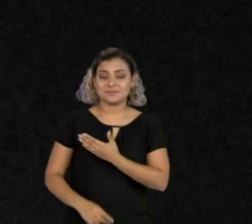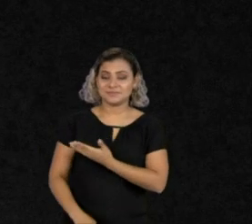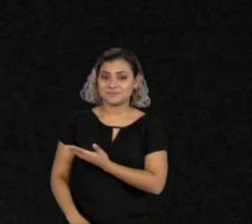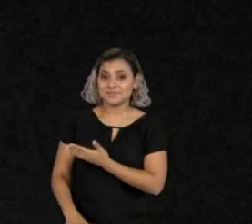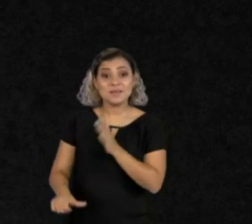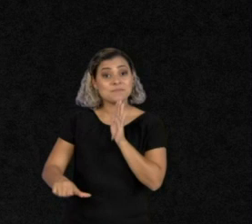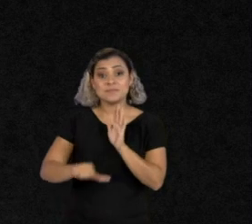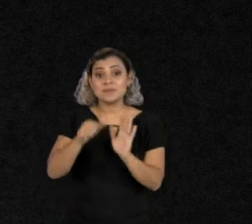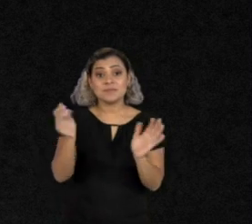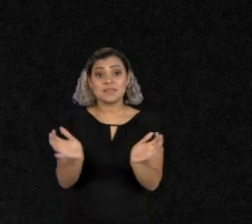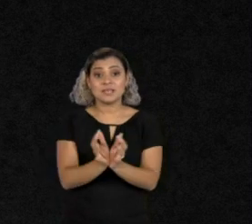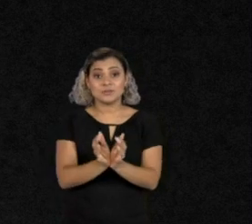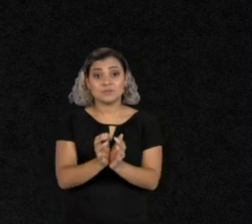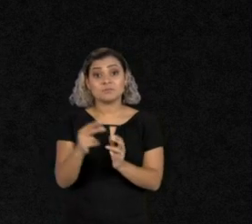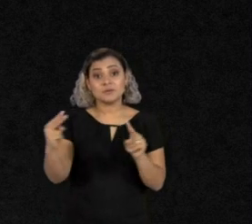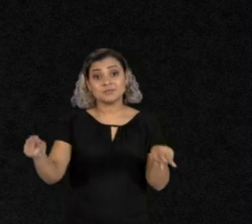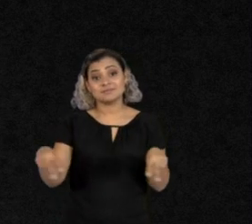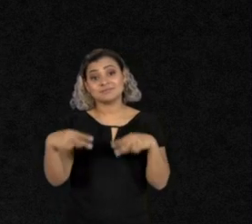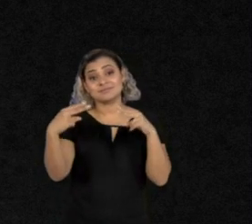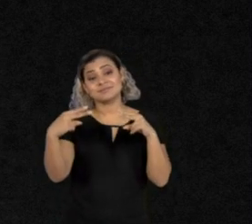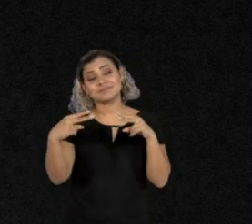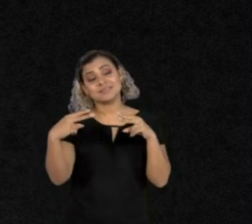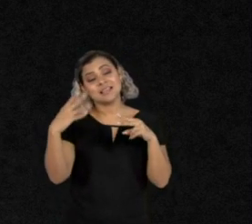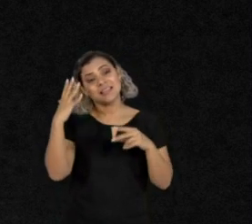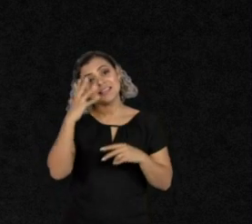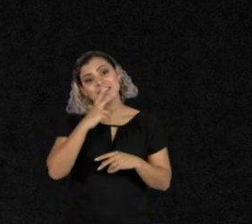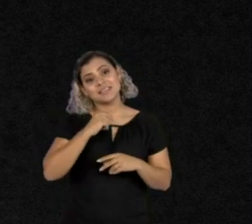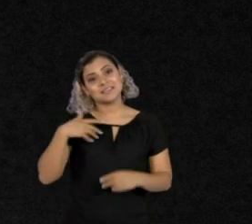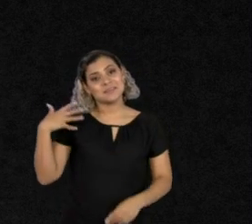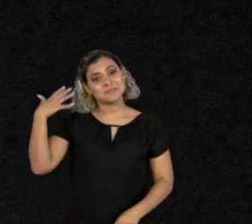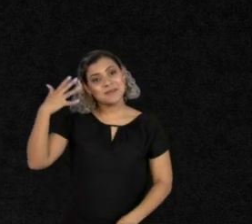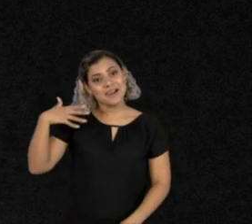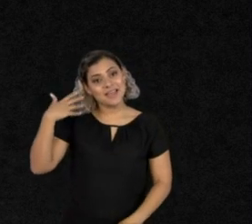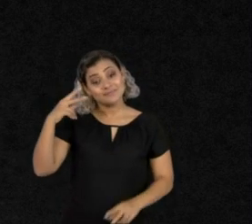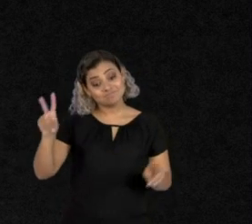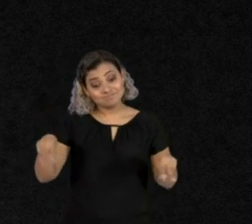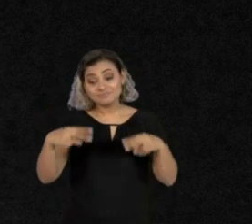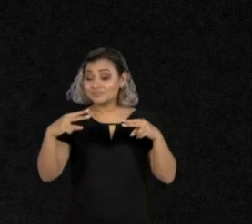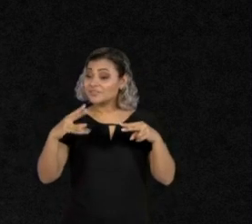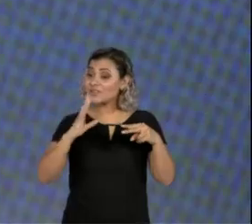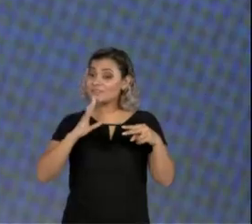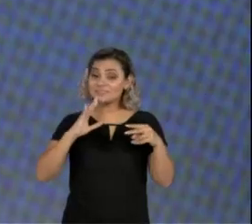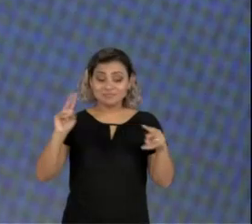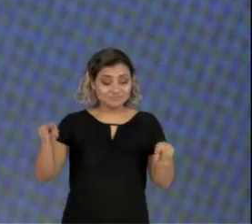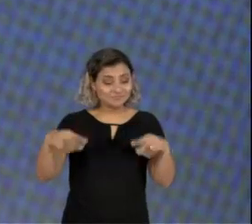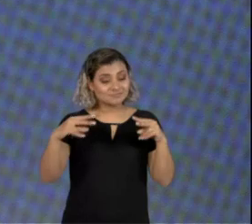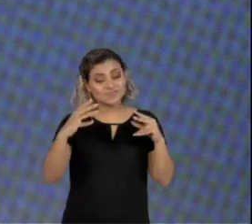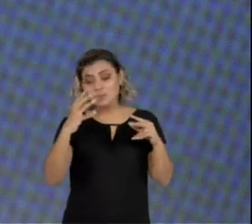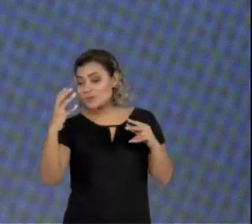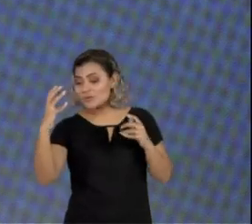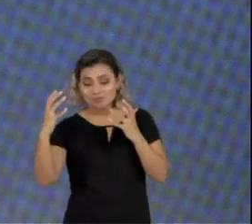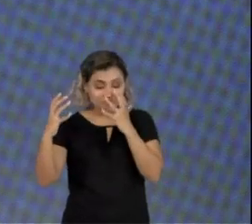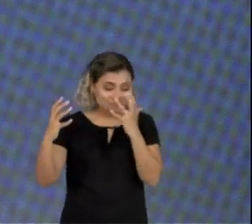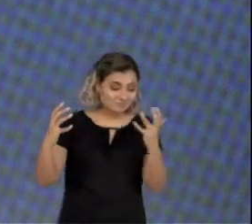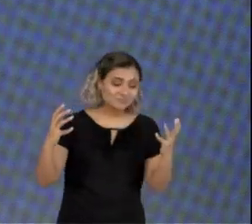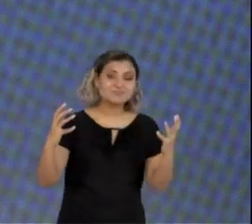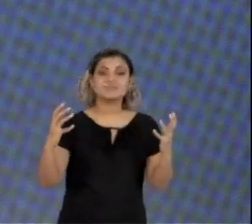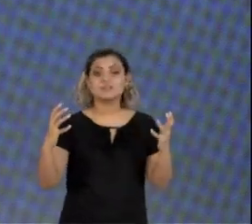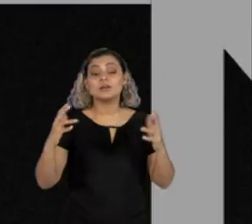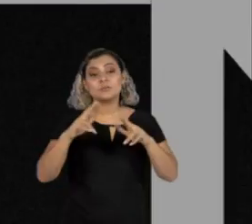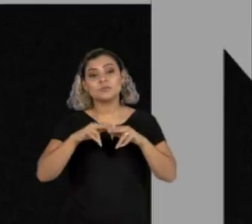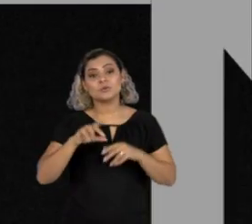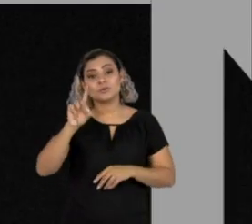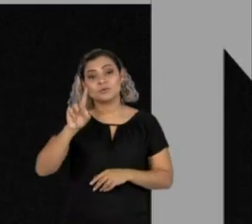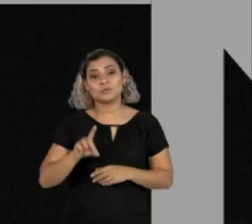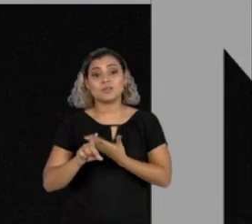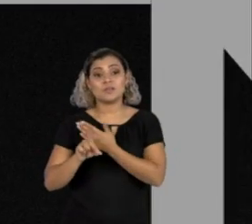primeira turma da EAD. Eles se conheceram lá numa linda palestra, aliás, anterior à abertura da escola, que o Dr. Alfredo